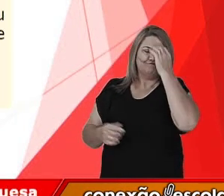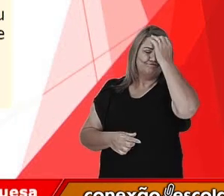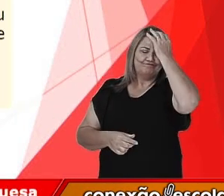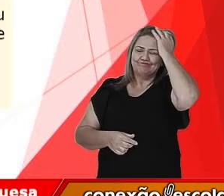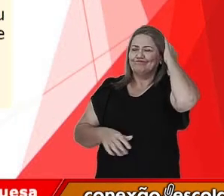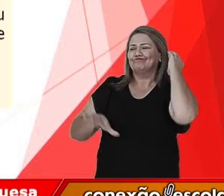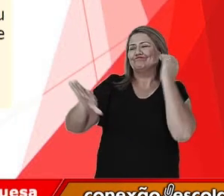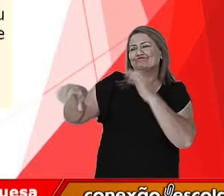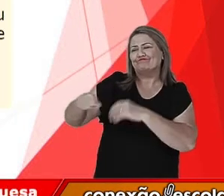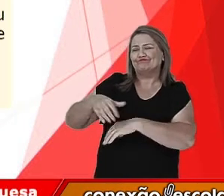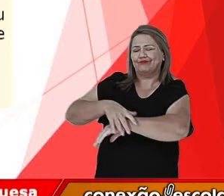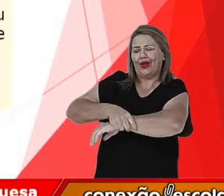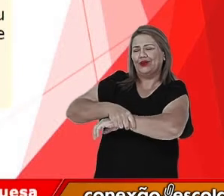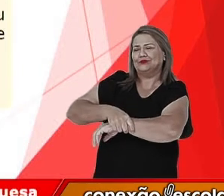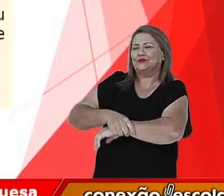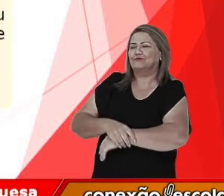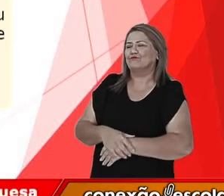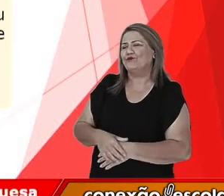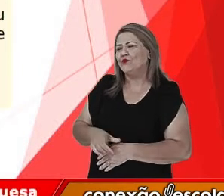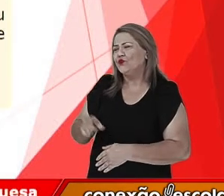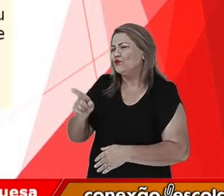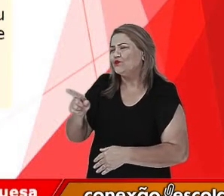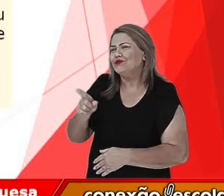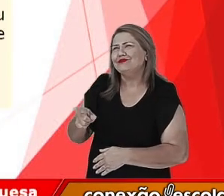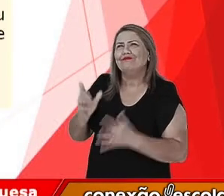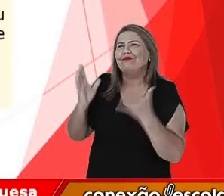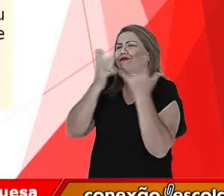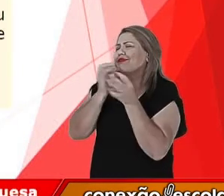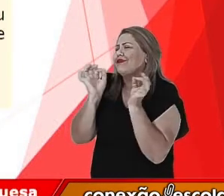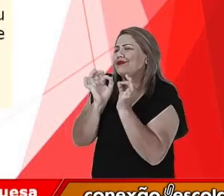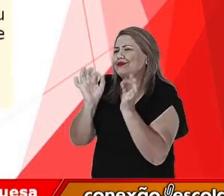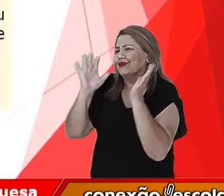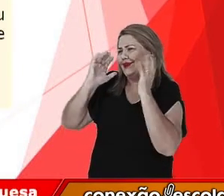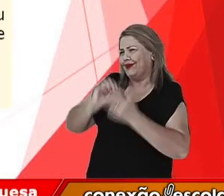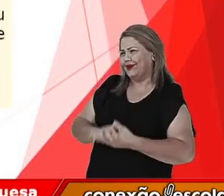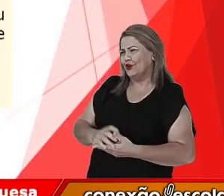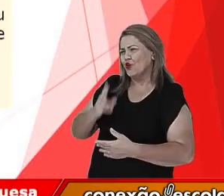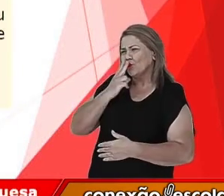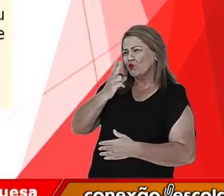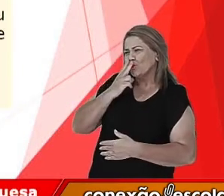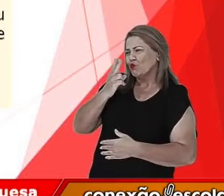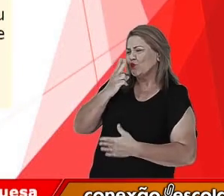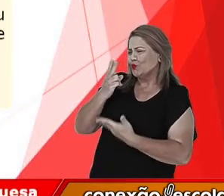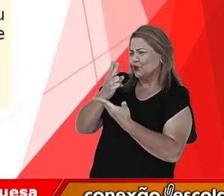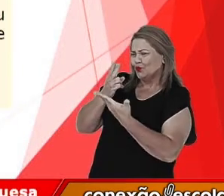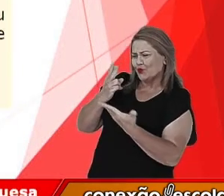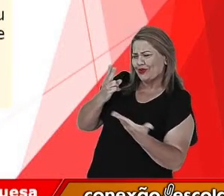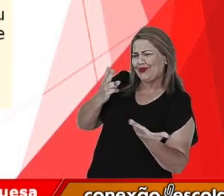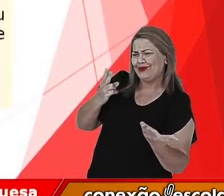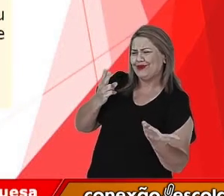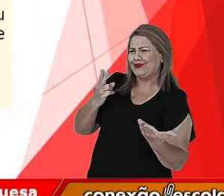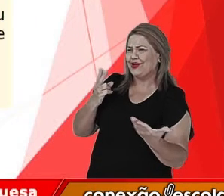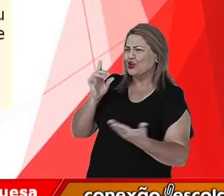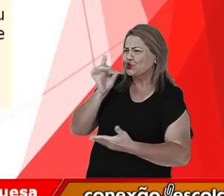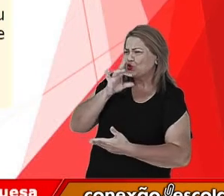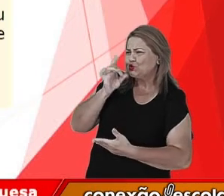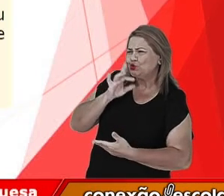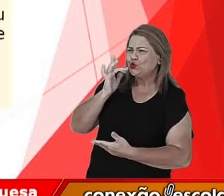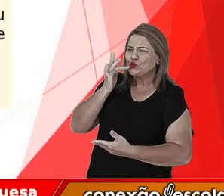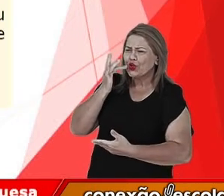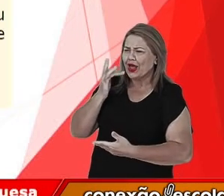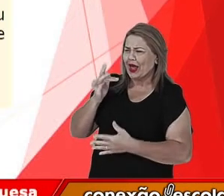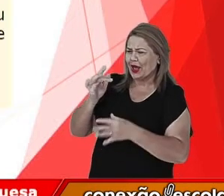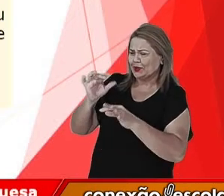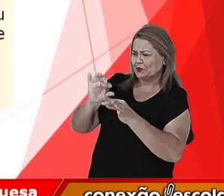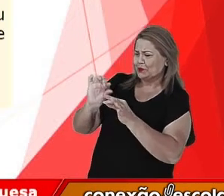rindo. Você está uma coisa de linda. E fuma agora uns cigarrinhos pilantras, azul e dourado.